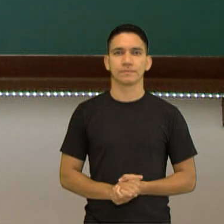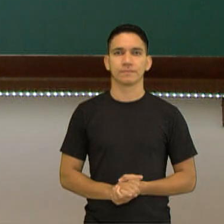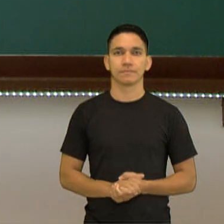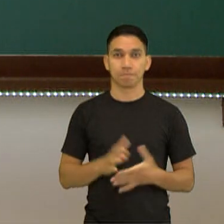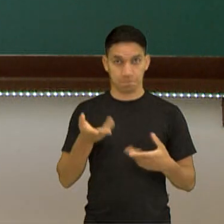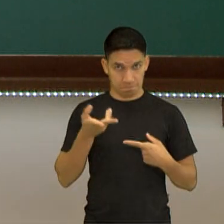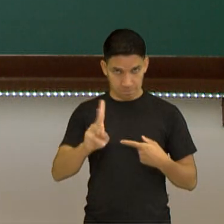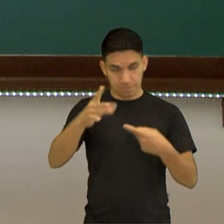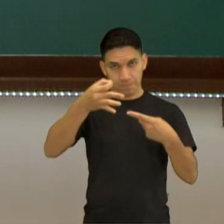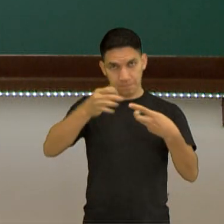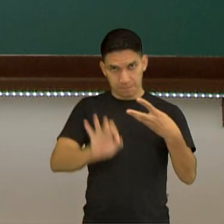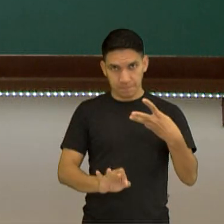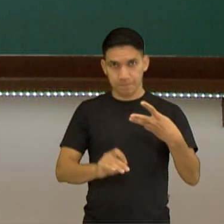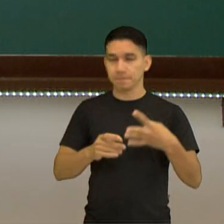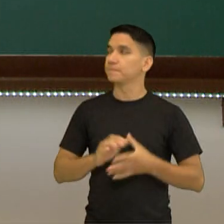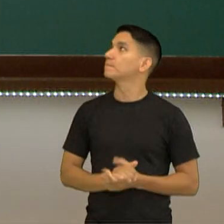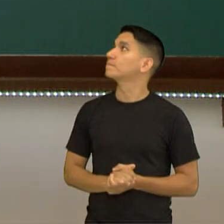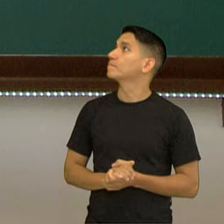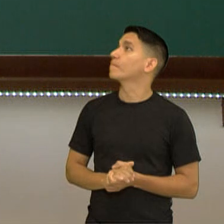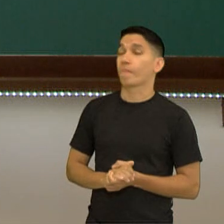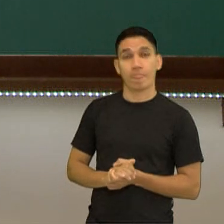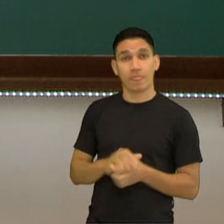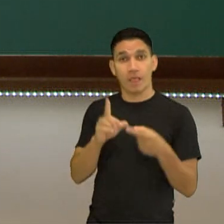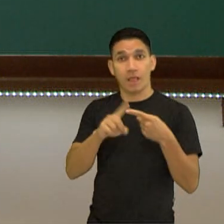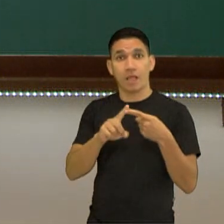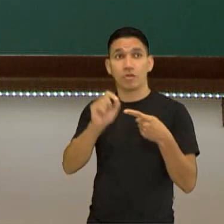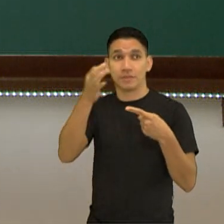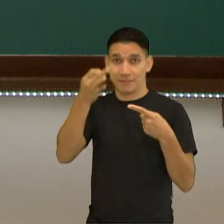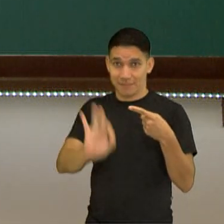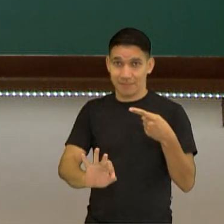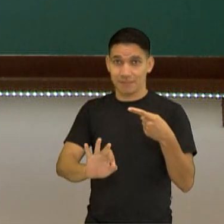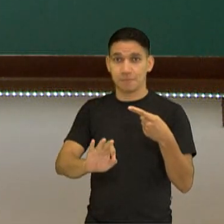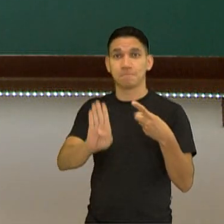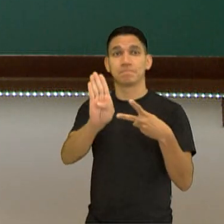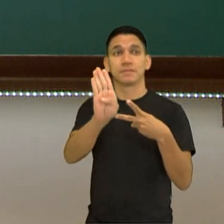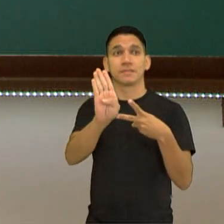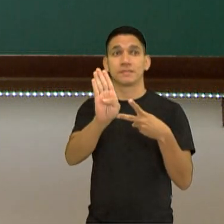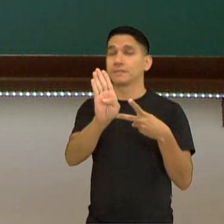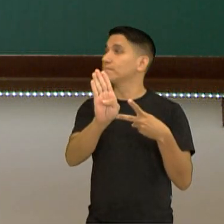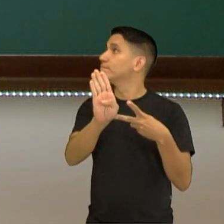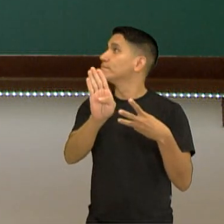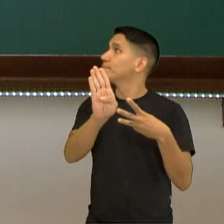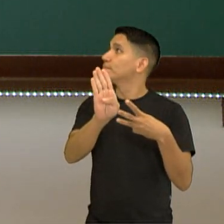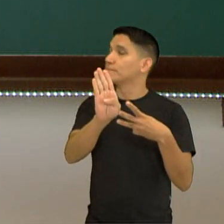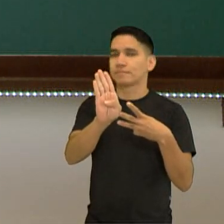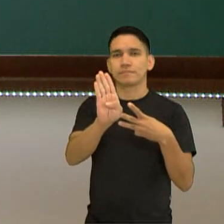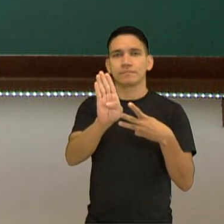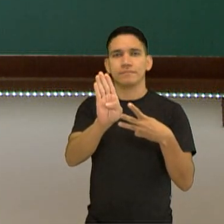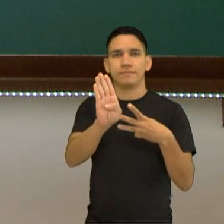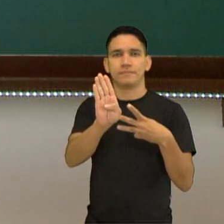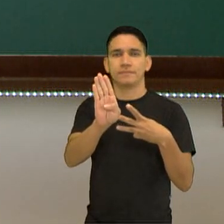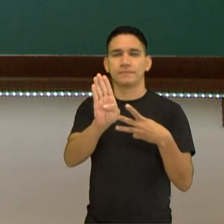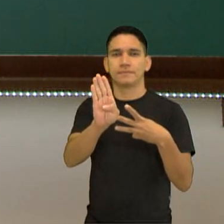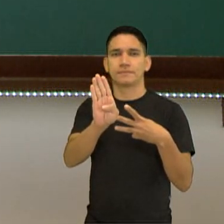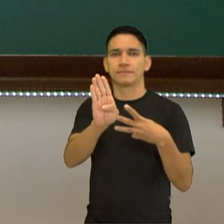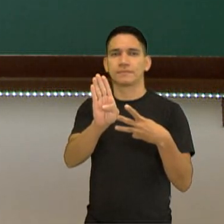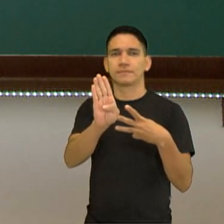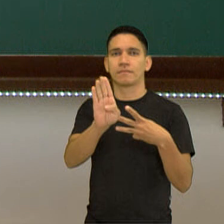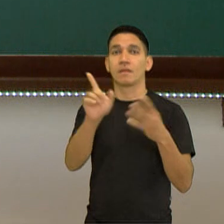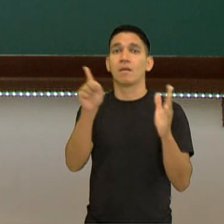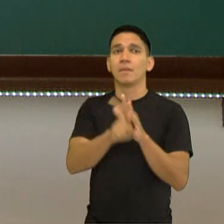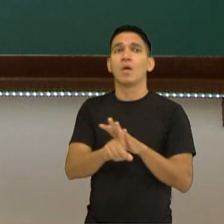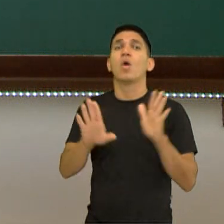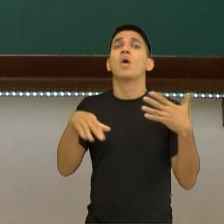Vamos corrigir? Então vamos lá. Número 1, a resposta certa é a letra B. Who has the longest legs? Quem tem